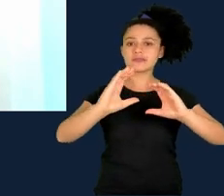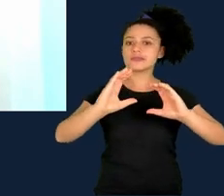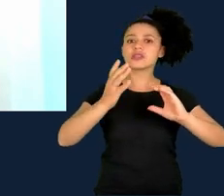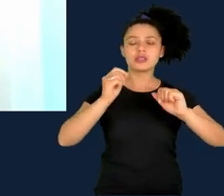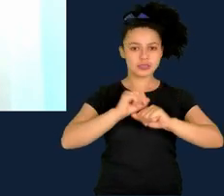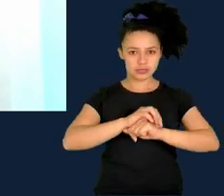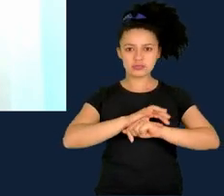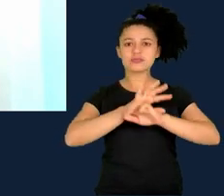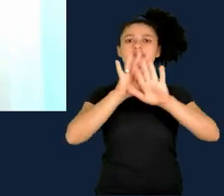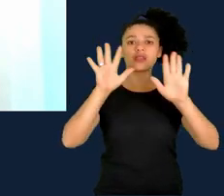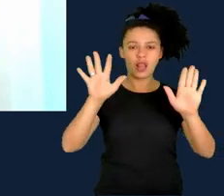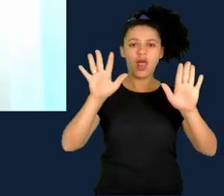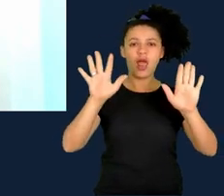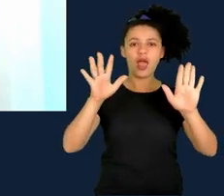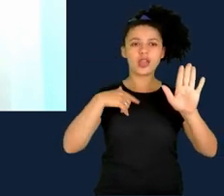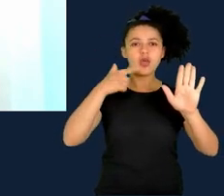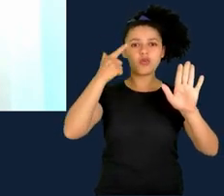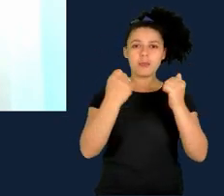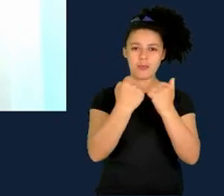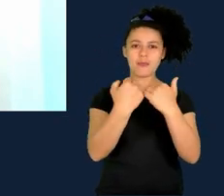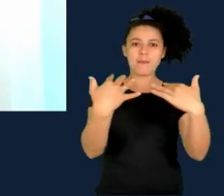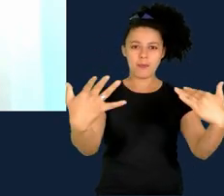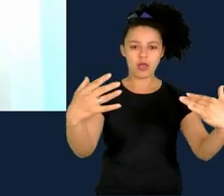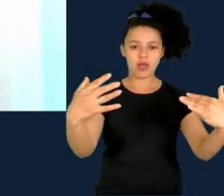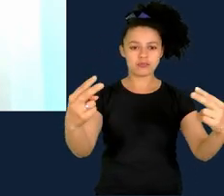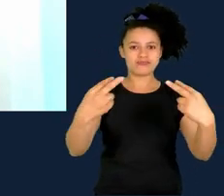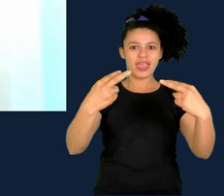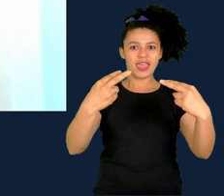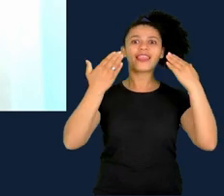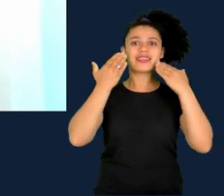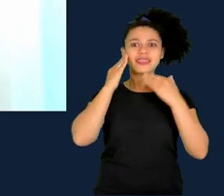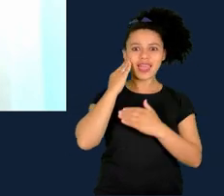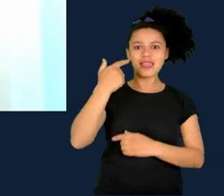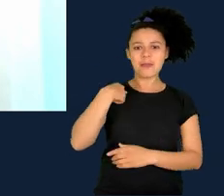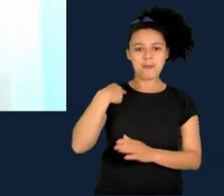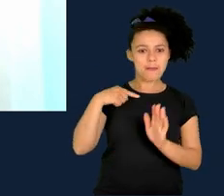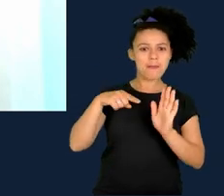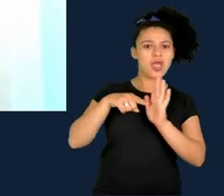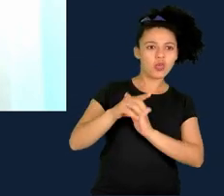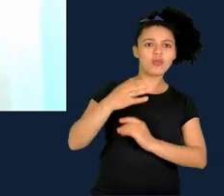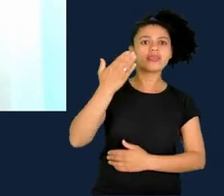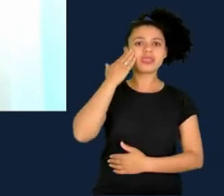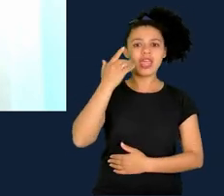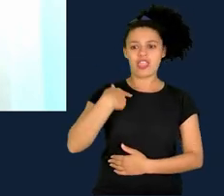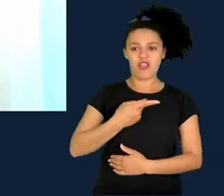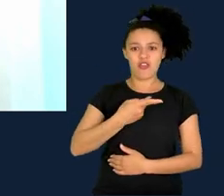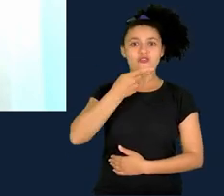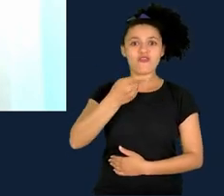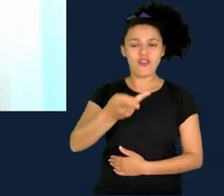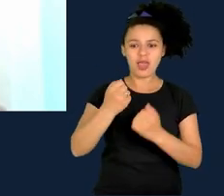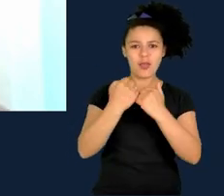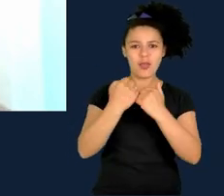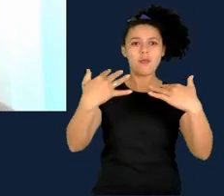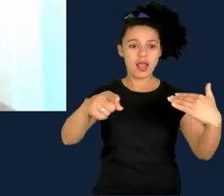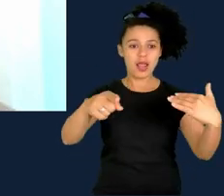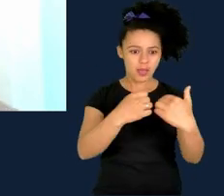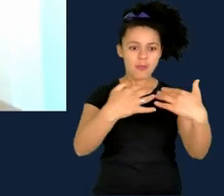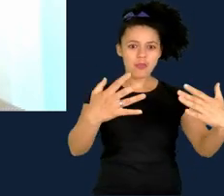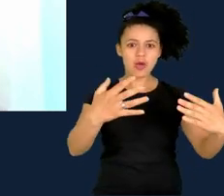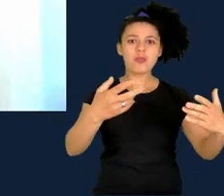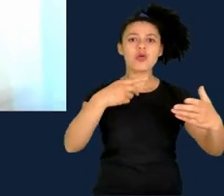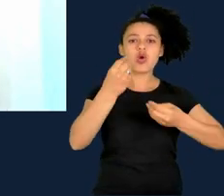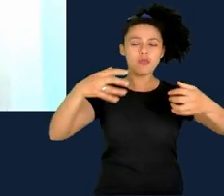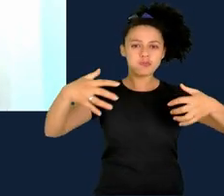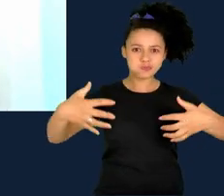e atingir a audiência com essa pergunta, entender bem a nossa audiência e o nosso público e a maneira pela qual esse público vai se engajar com o